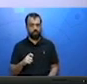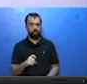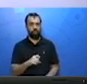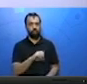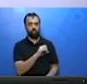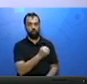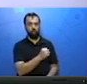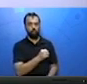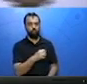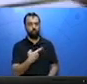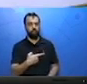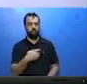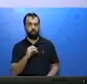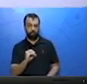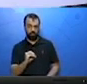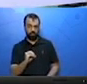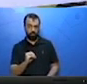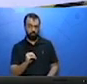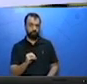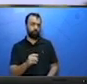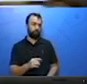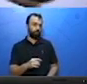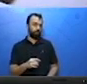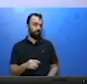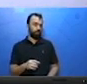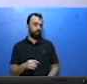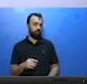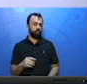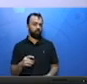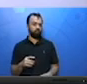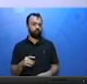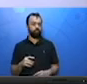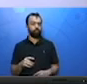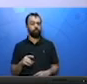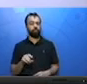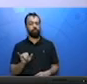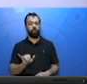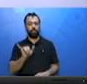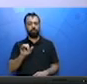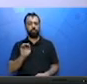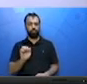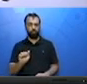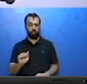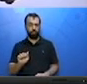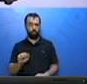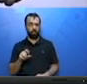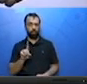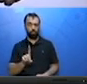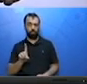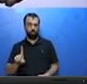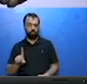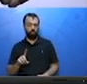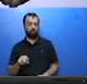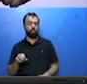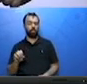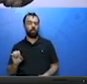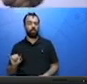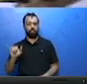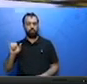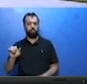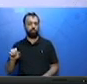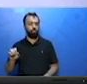8, o x do D é 0. Aqui o y do A é 11 e o y do D é